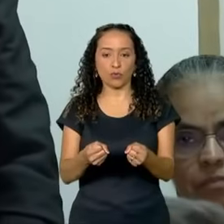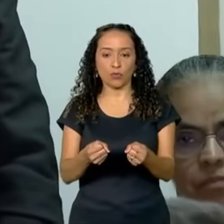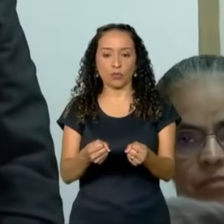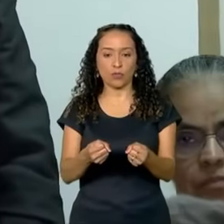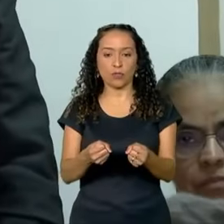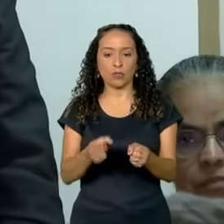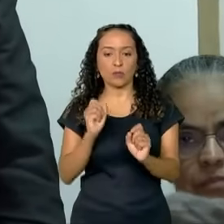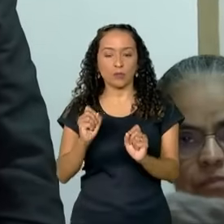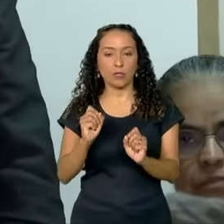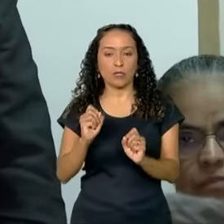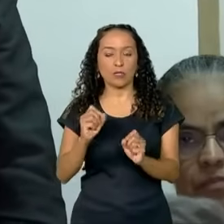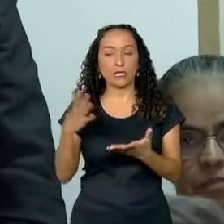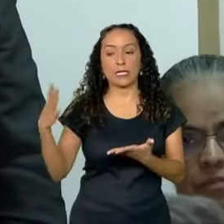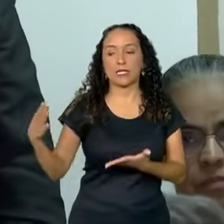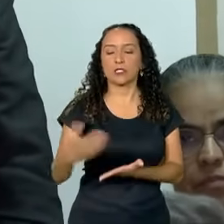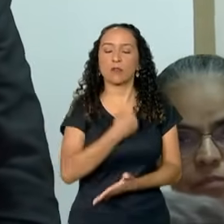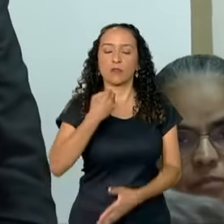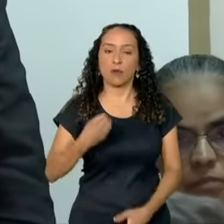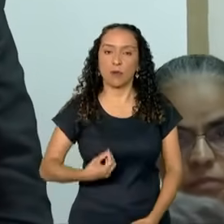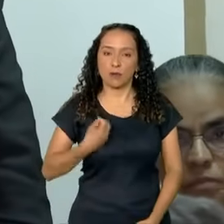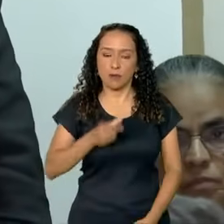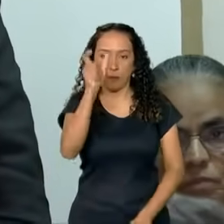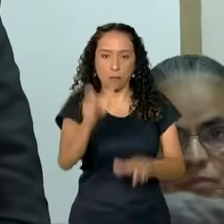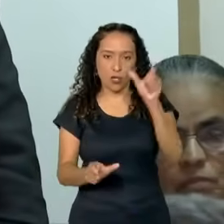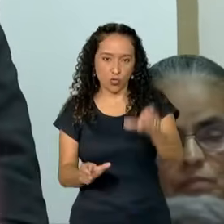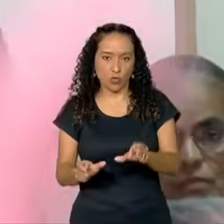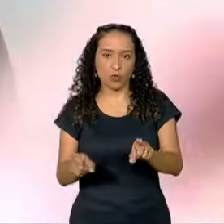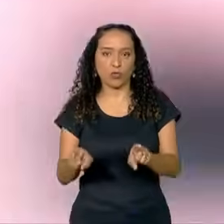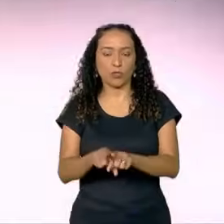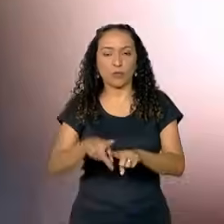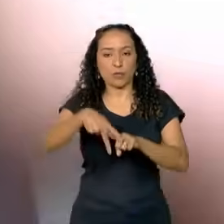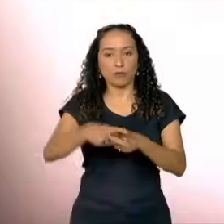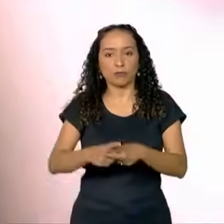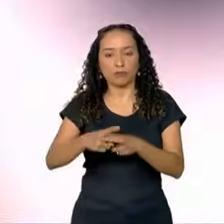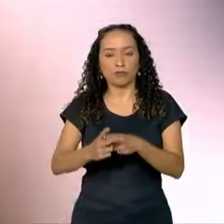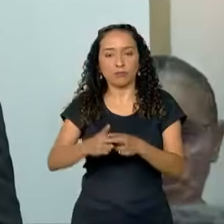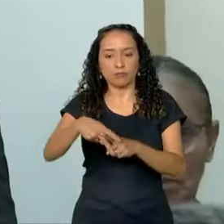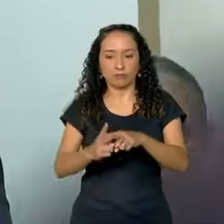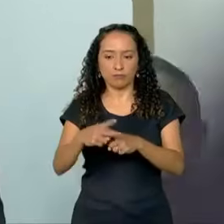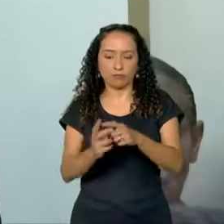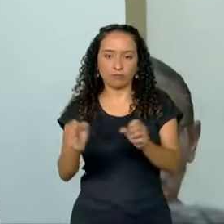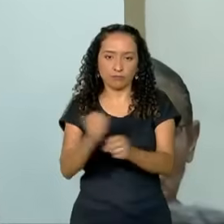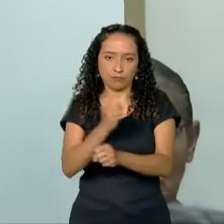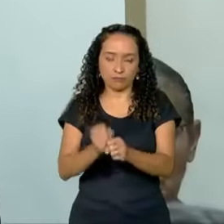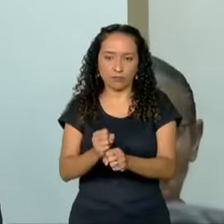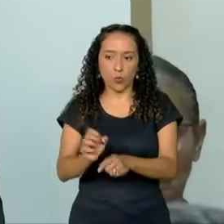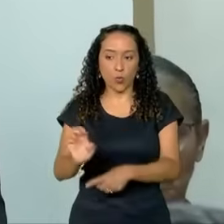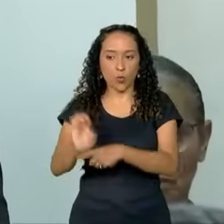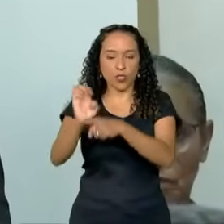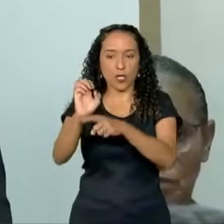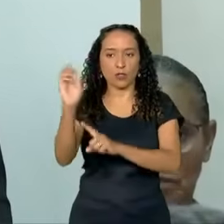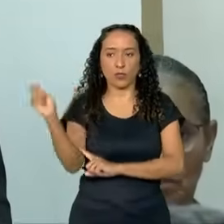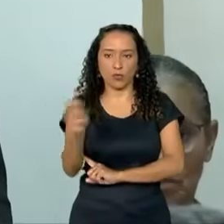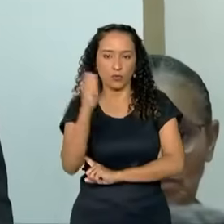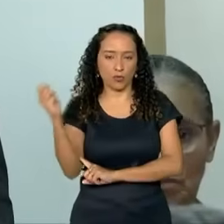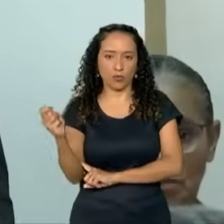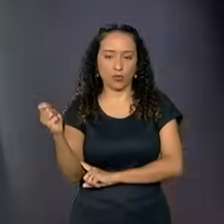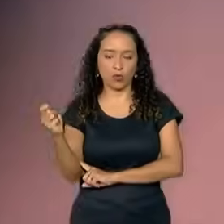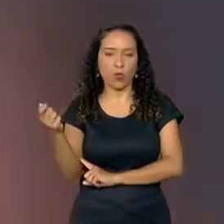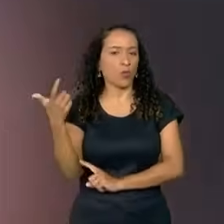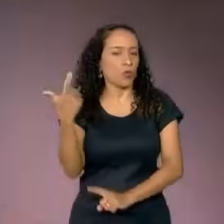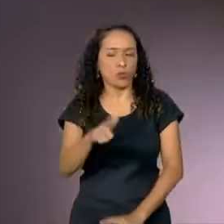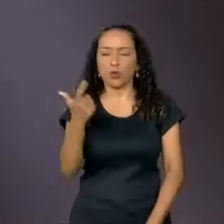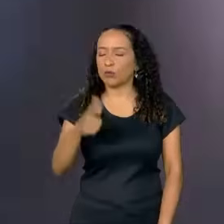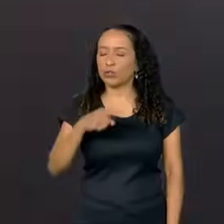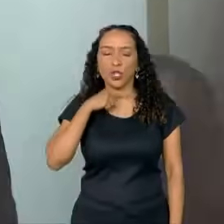a fim de salvar pessoas e reconstruir o Estado do Rio Grande do Sul. Dúvida alguma há